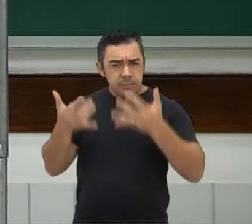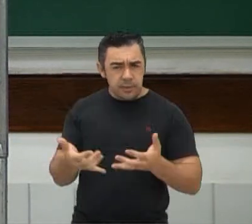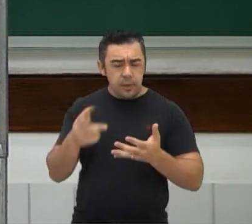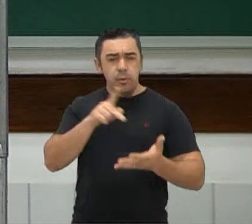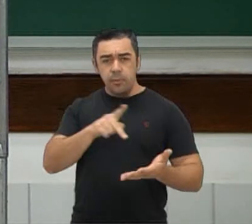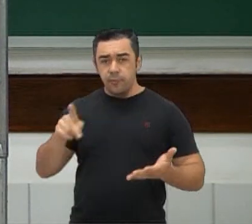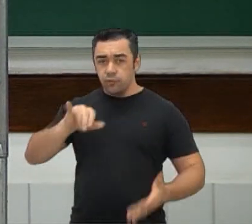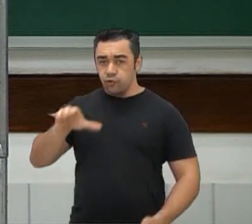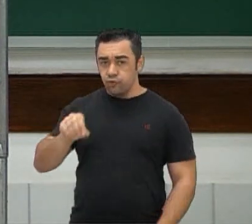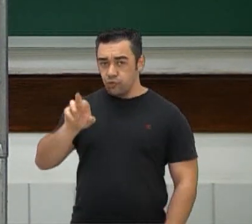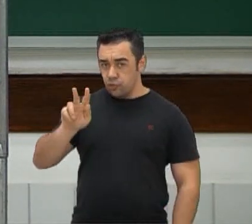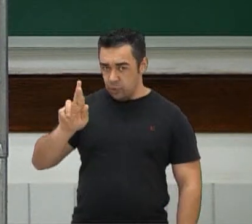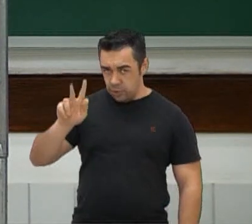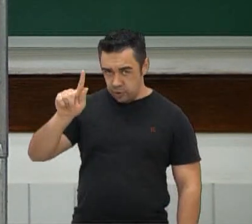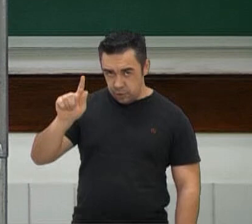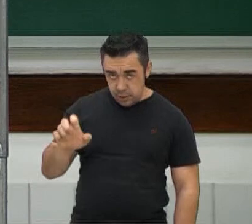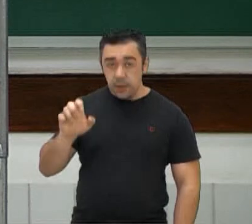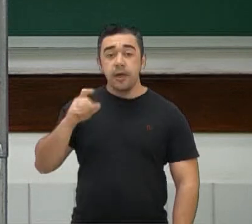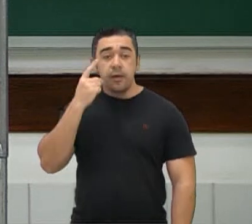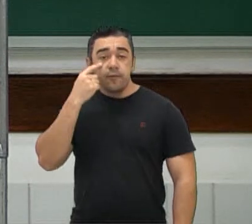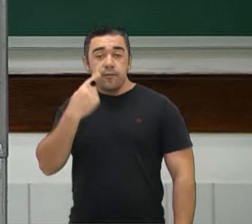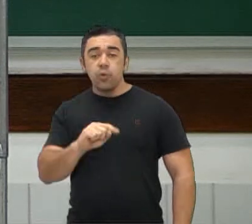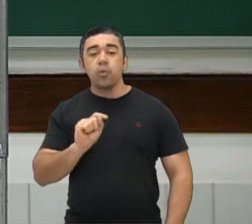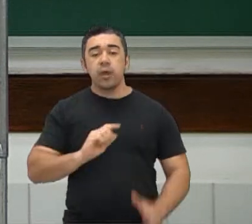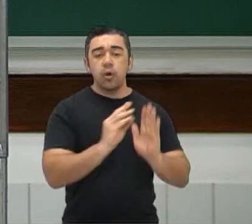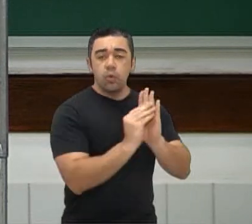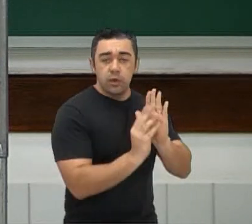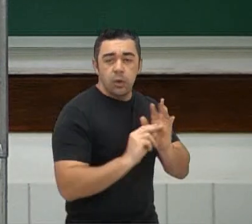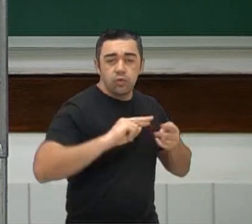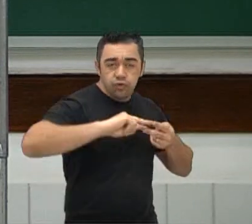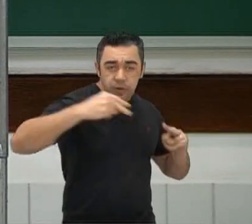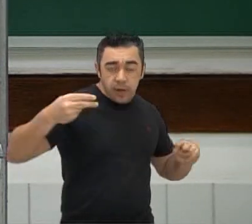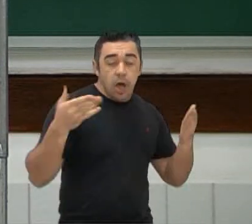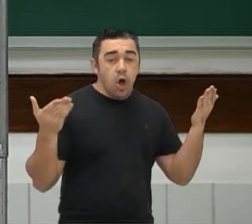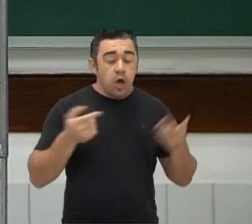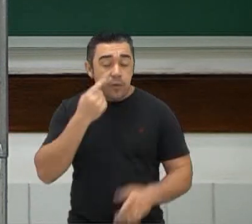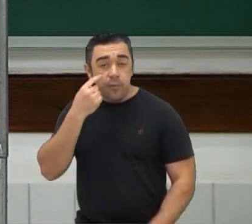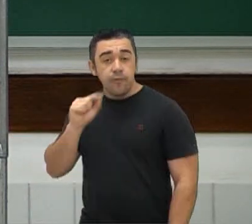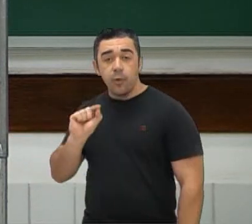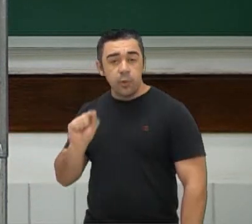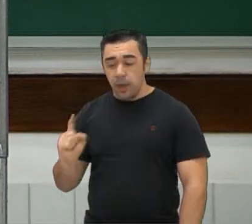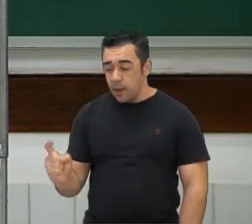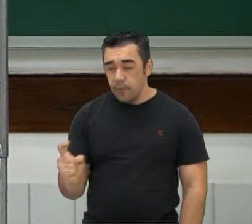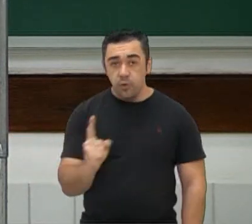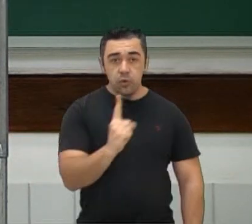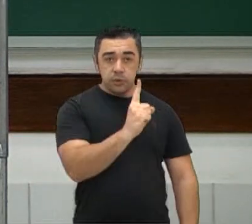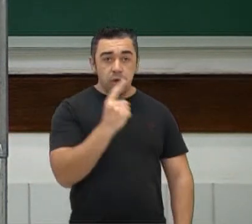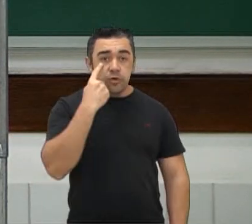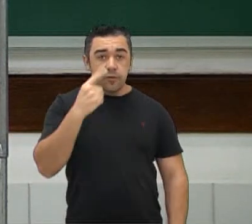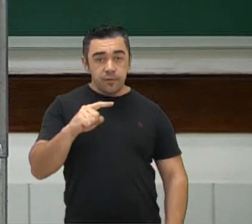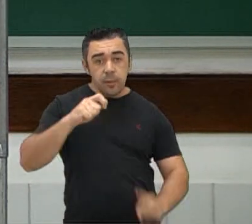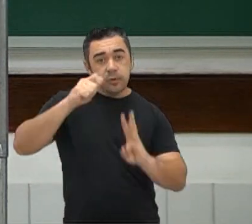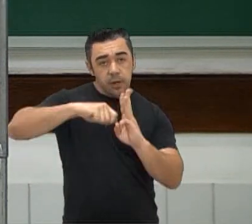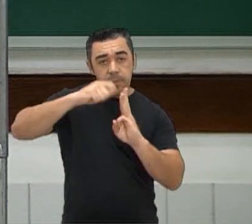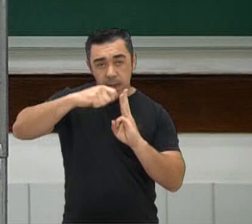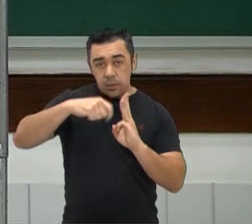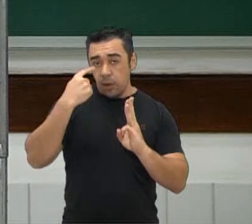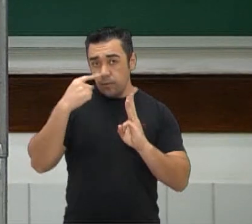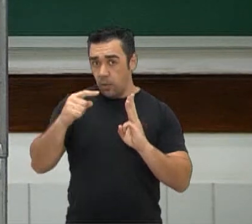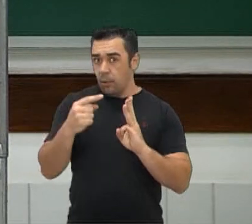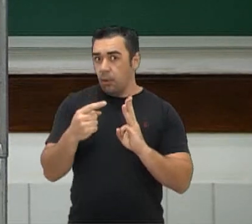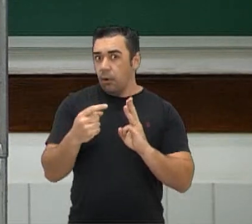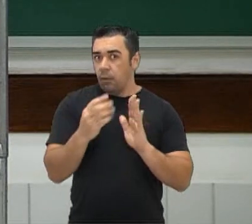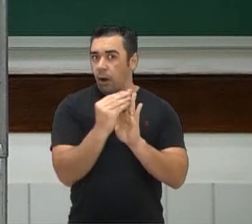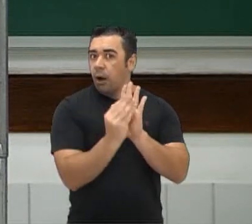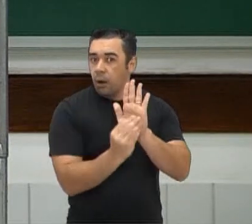que fez uma revisão do conteúdo de genética. Hoje a gente vai revisar o conteúdo de evolução que a gente viu nesse trimestre. E a gente viu bastante coisa já, né? A gente